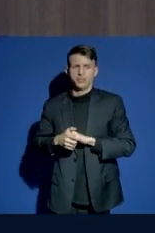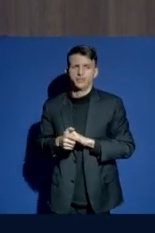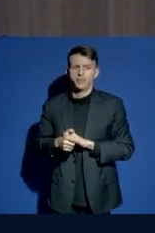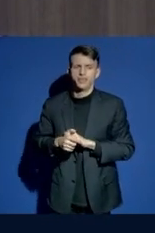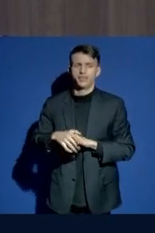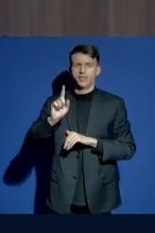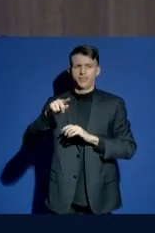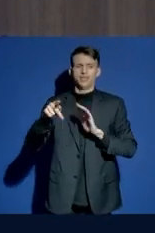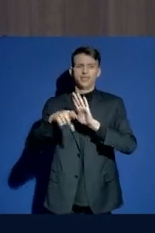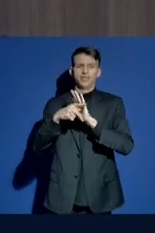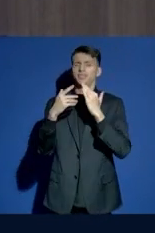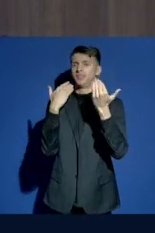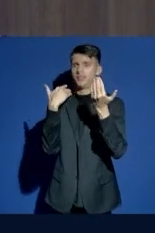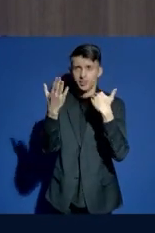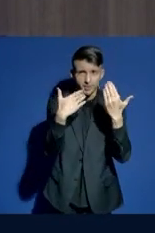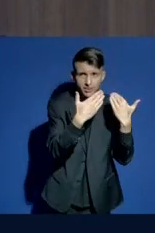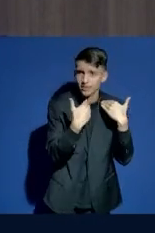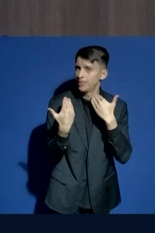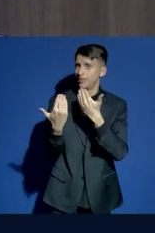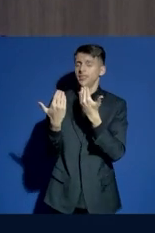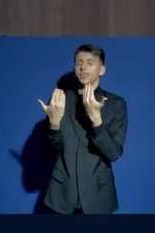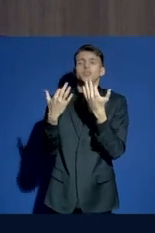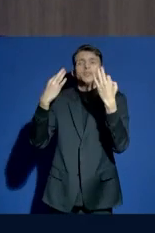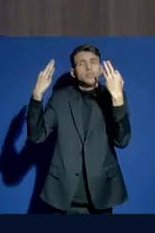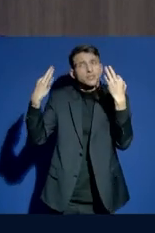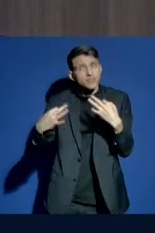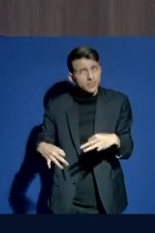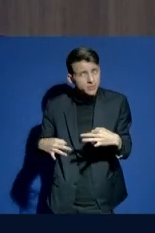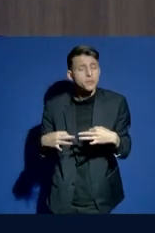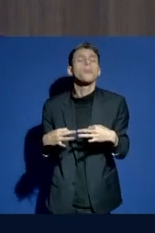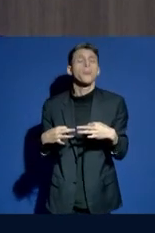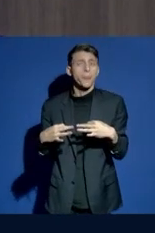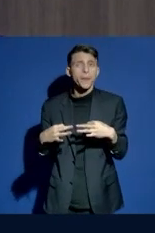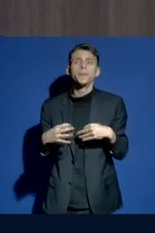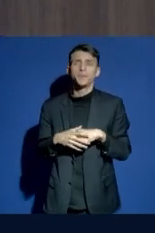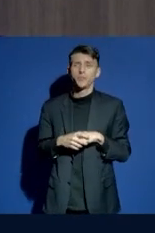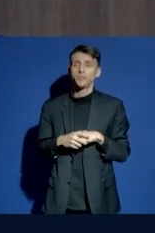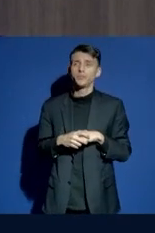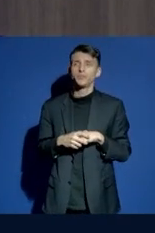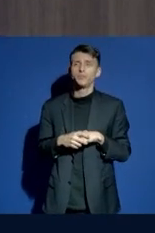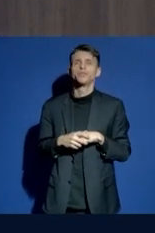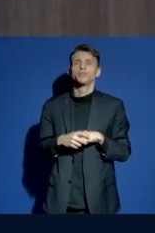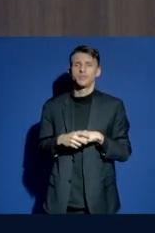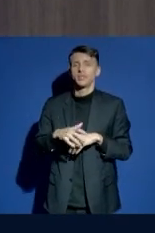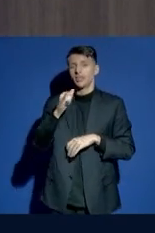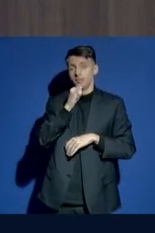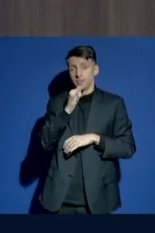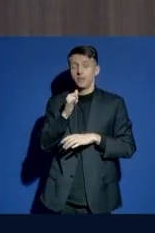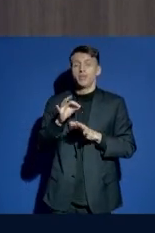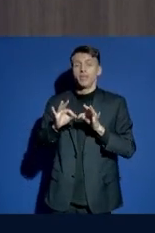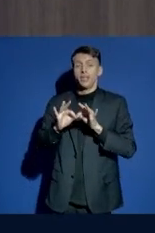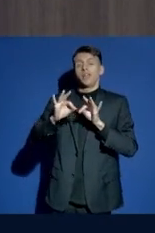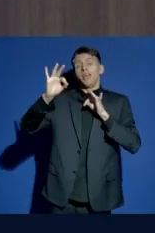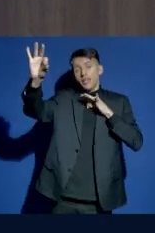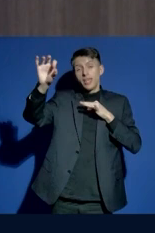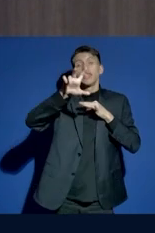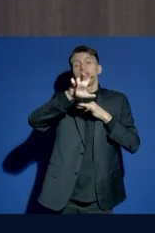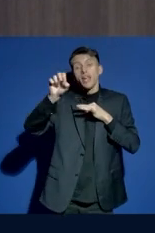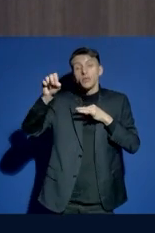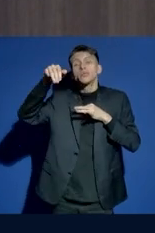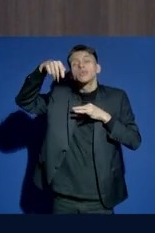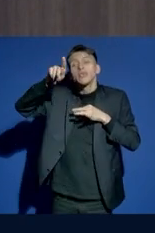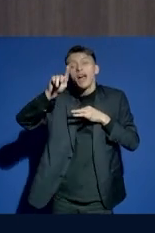foi uma narrativa que não é correta aquele aquele aquele bloco tá 500 km da Foz do Amazonas